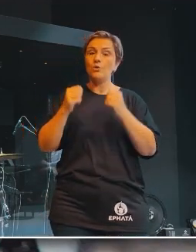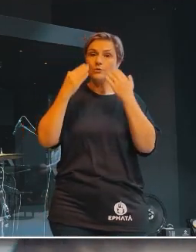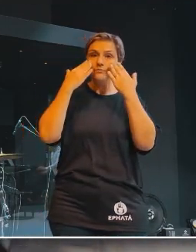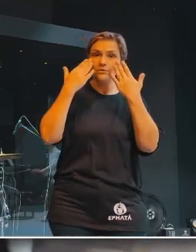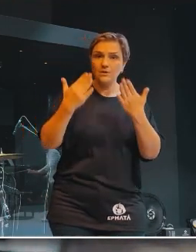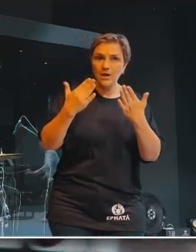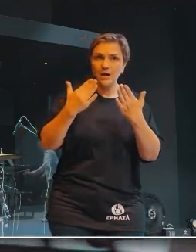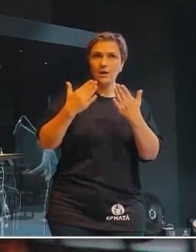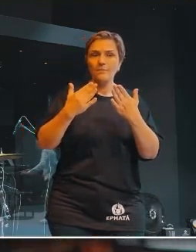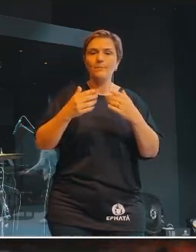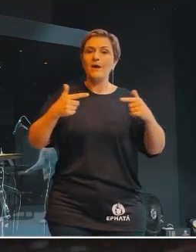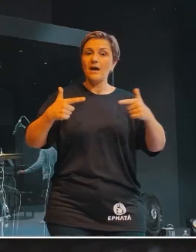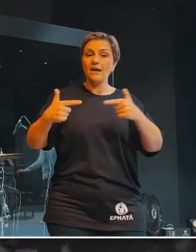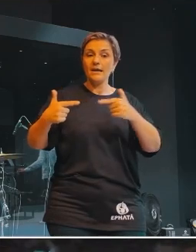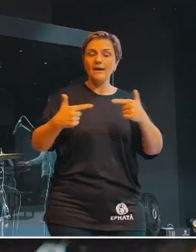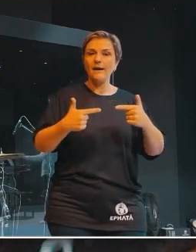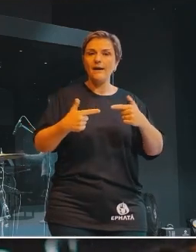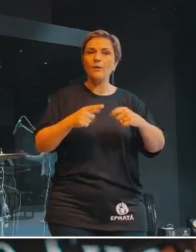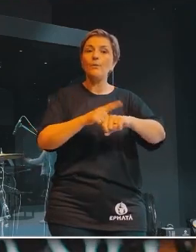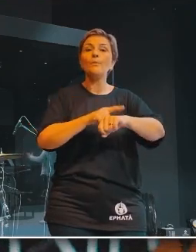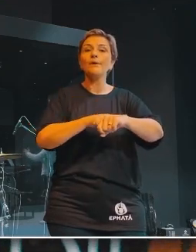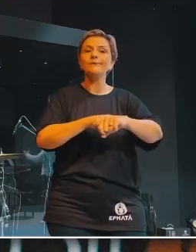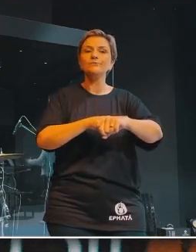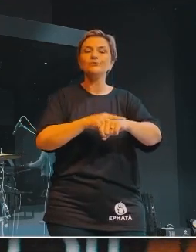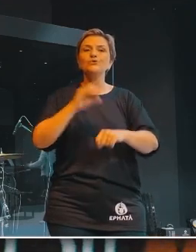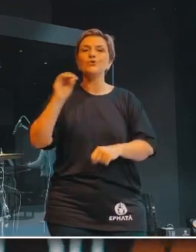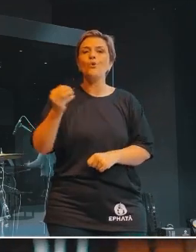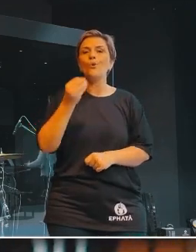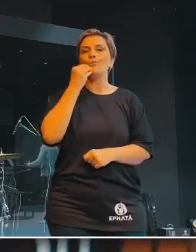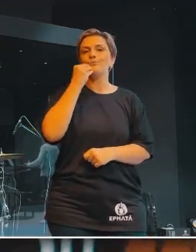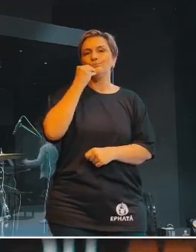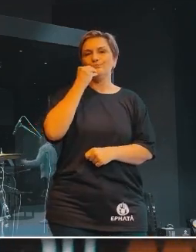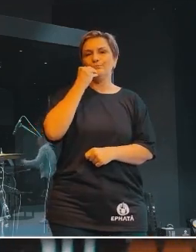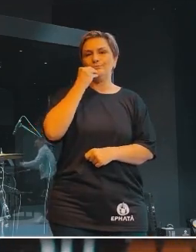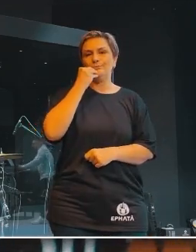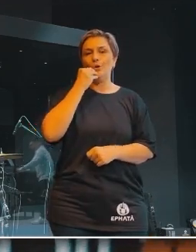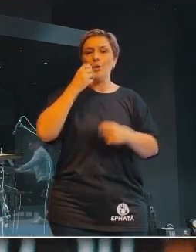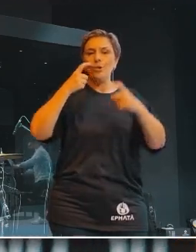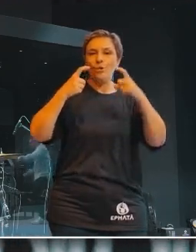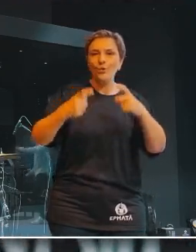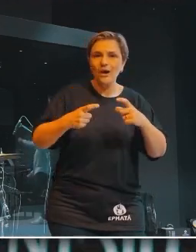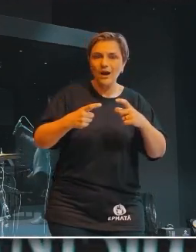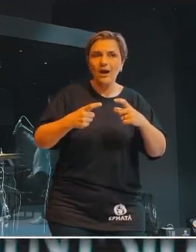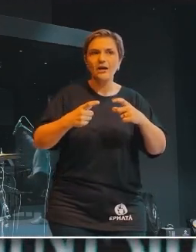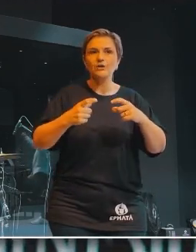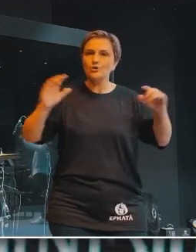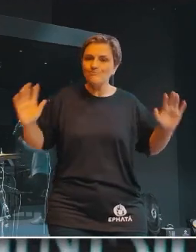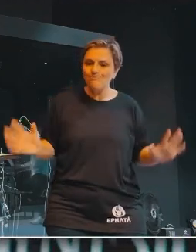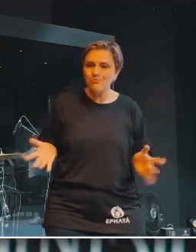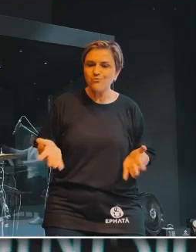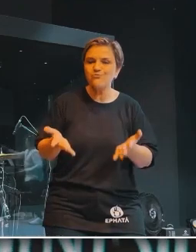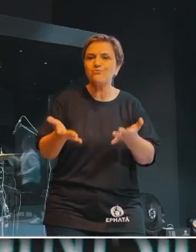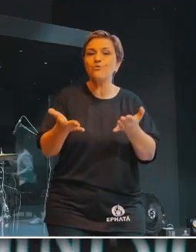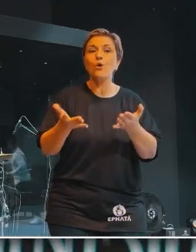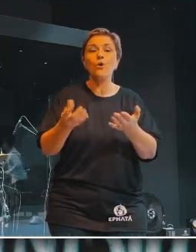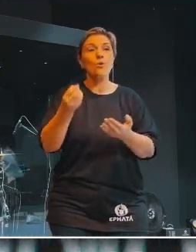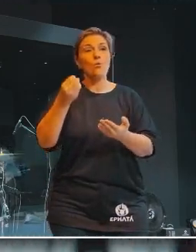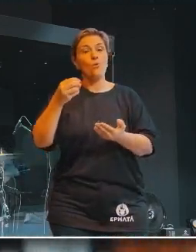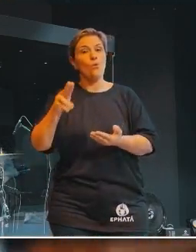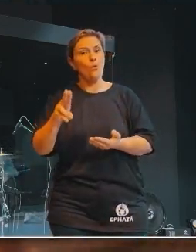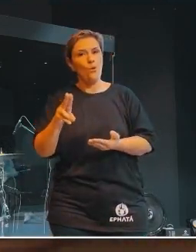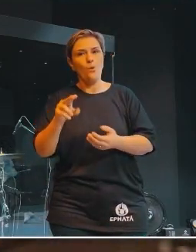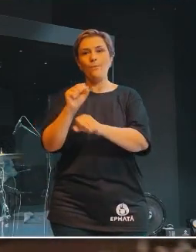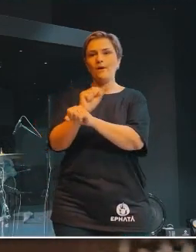uma oportunidade, olha para mim, meu irmão, no nome de Jesus, um lugar de impulsionamento, ou talvez um lugar